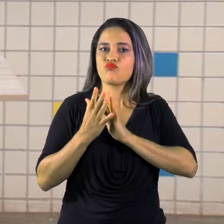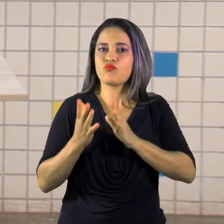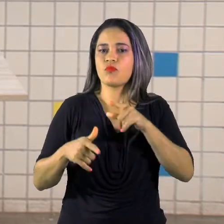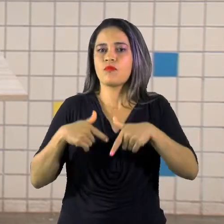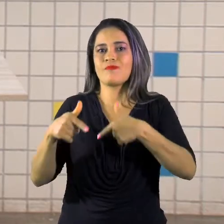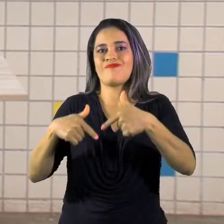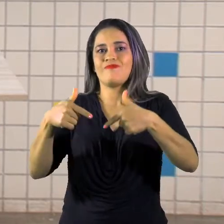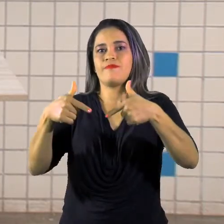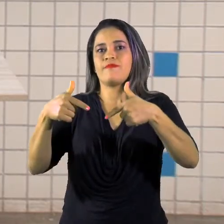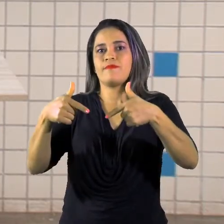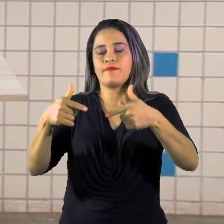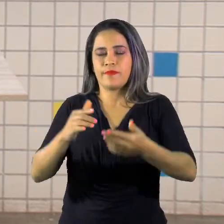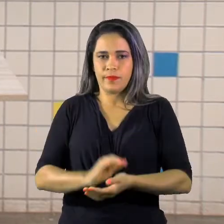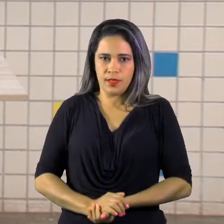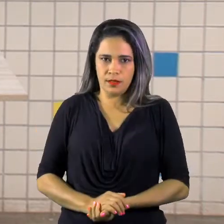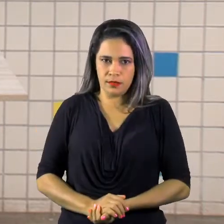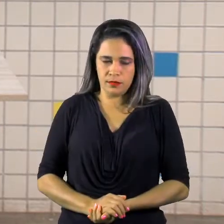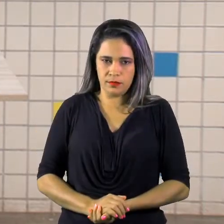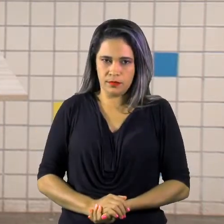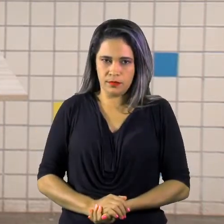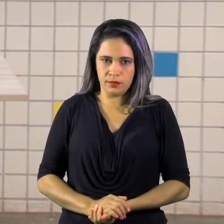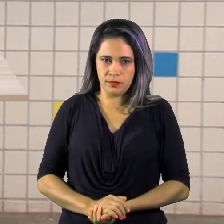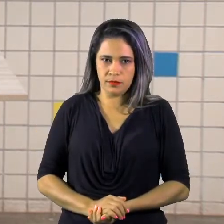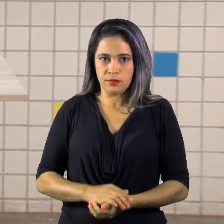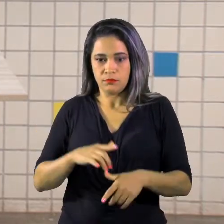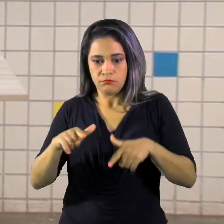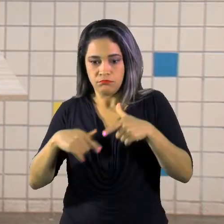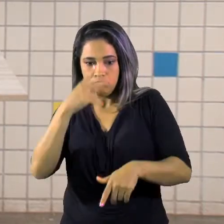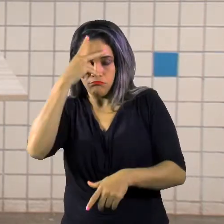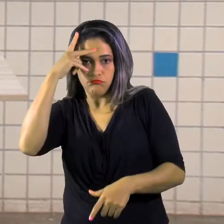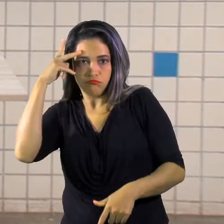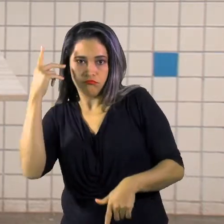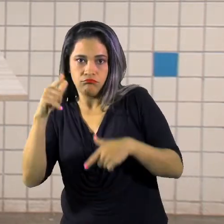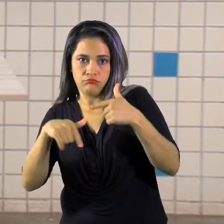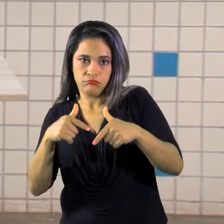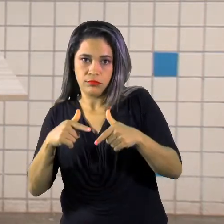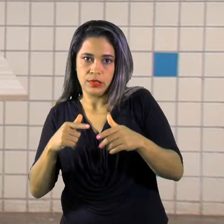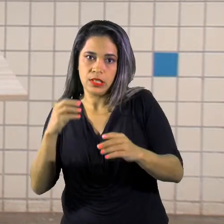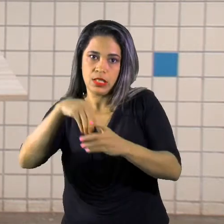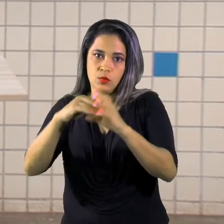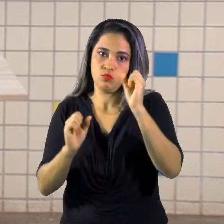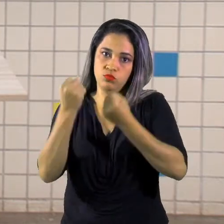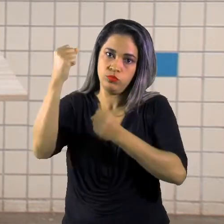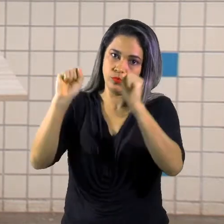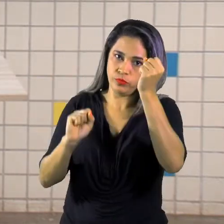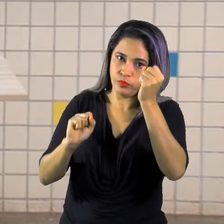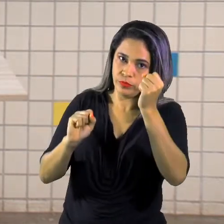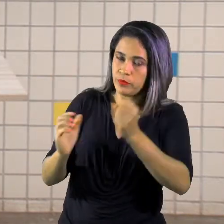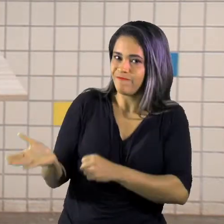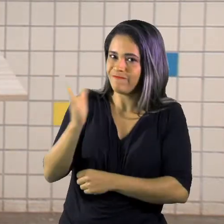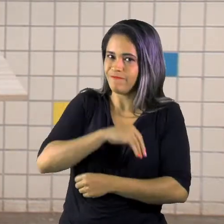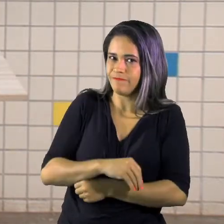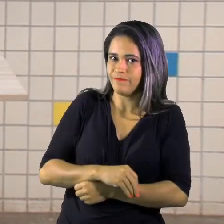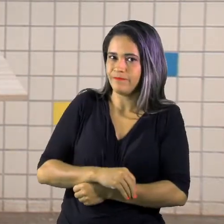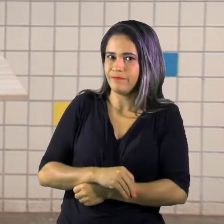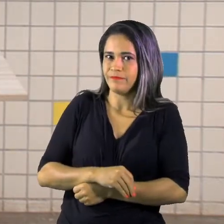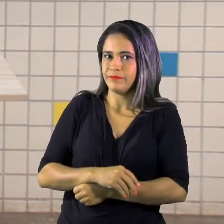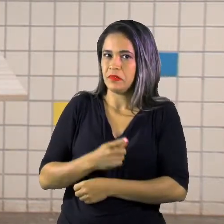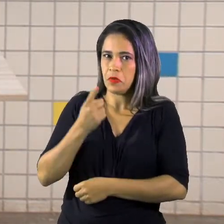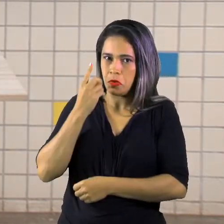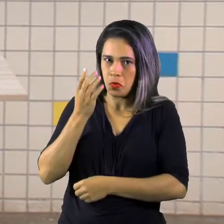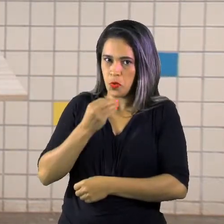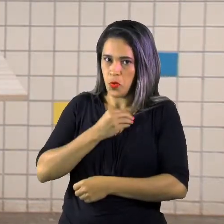trabalho, tá? Desses trabalhadores e da indústria. Então vamos lá? Eu espero que esteja todo mundo